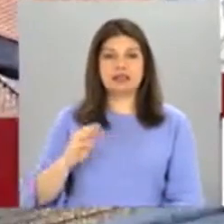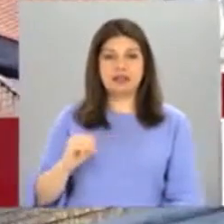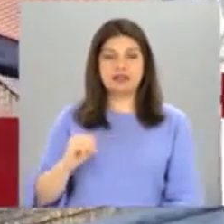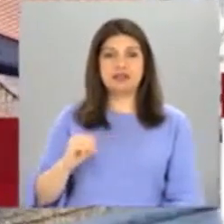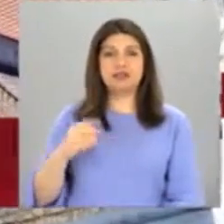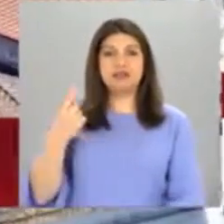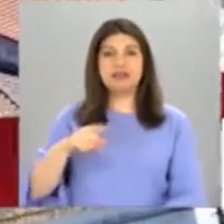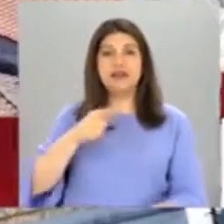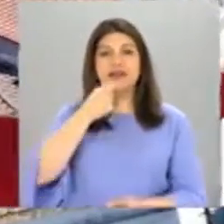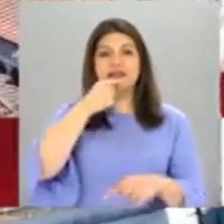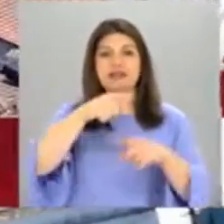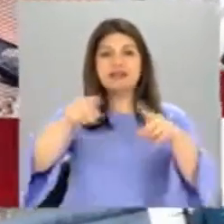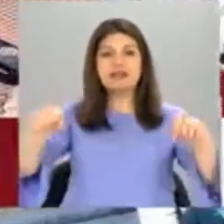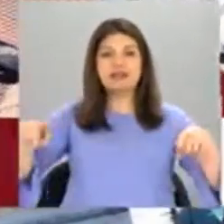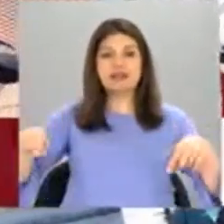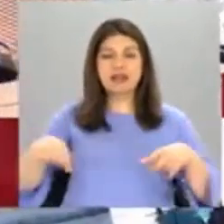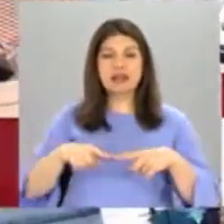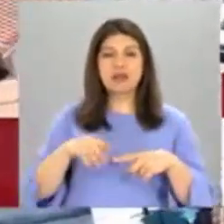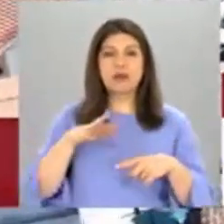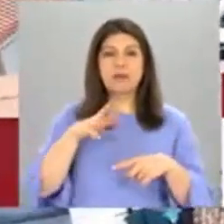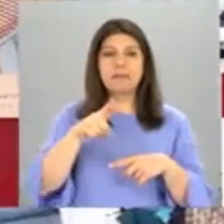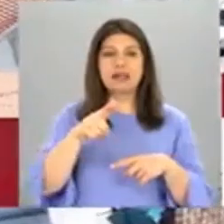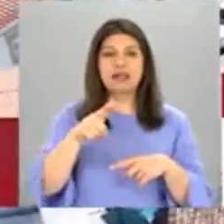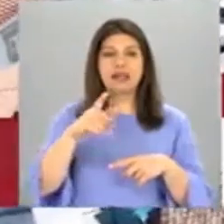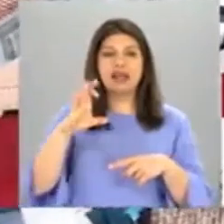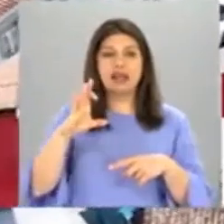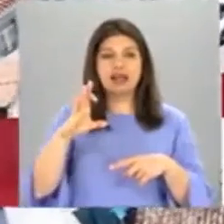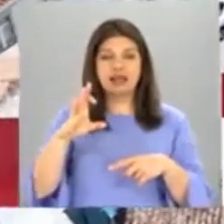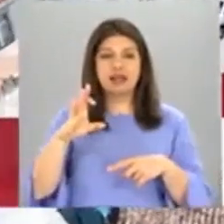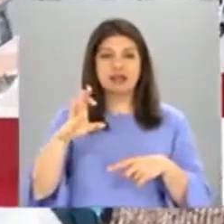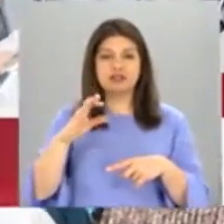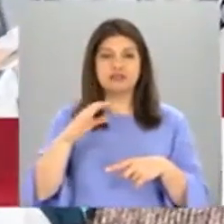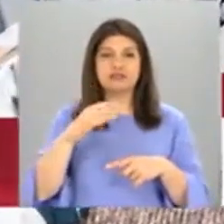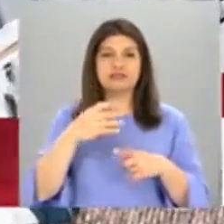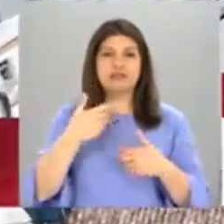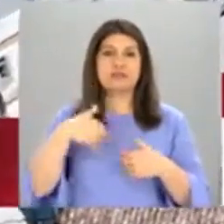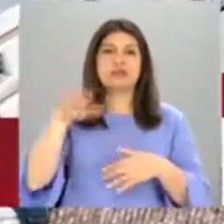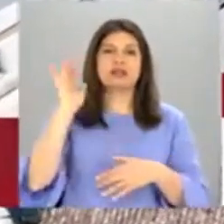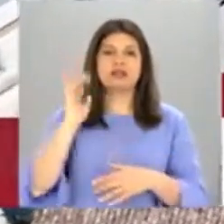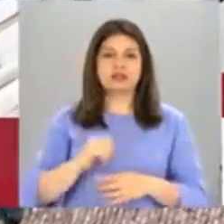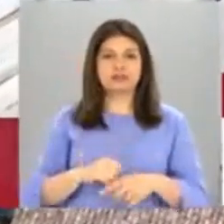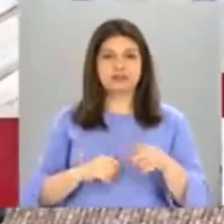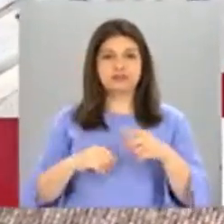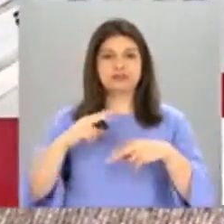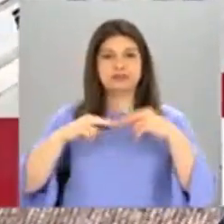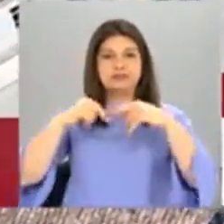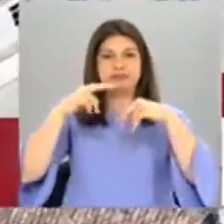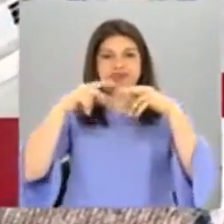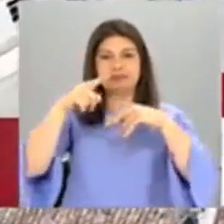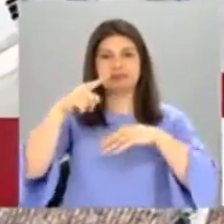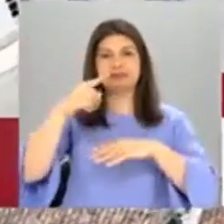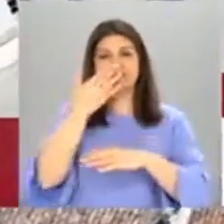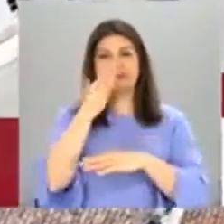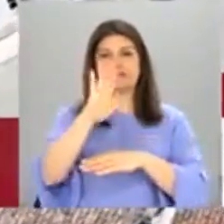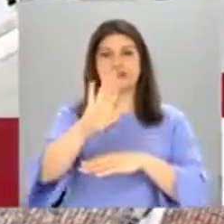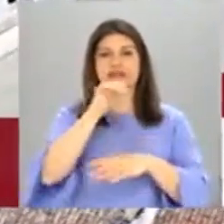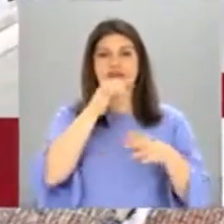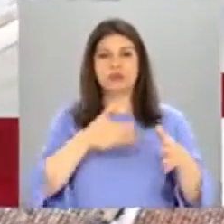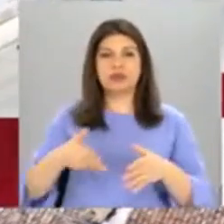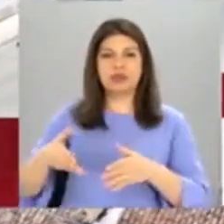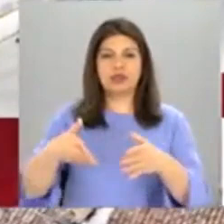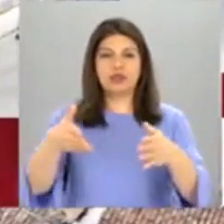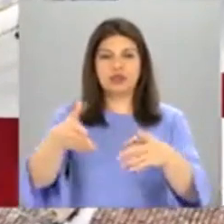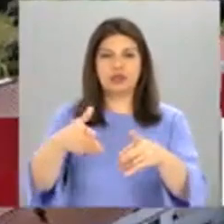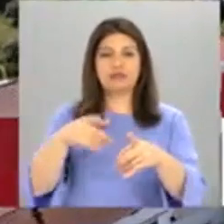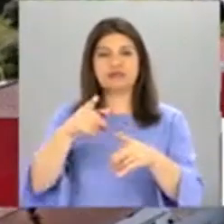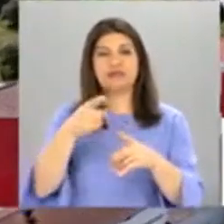1000 hectares em terras com várias propriedades aqui. Construída em frente ao rio, perto do porto que escoava